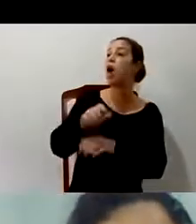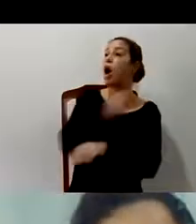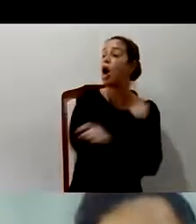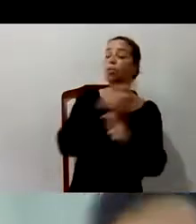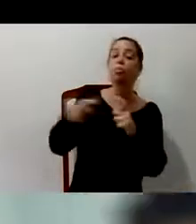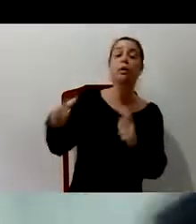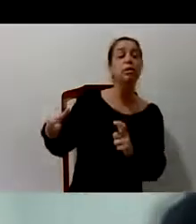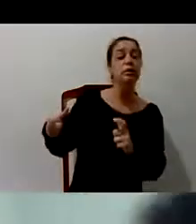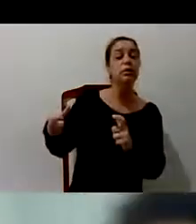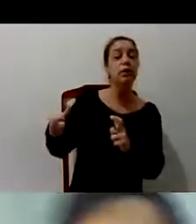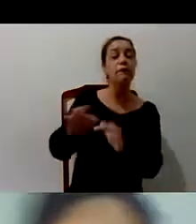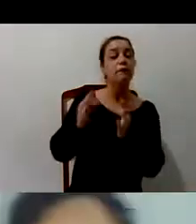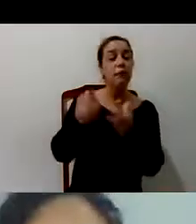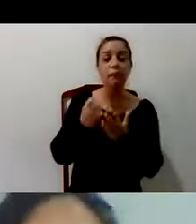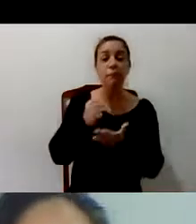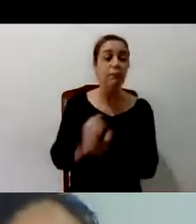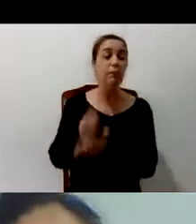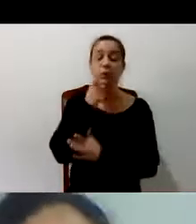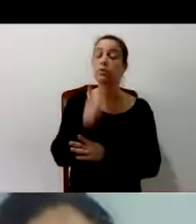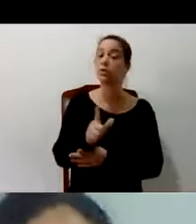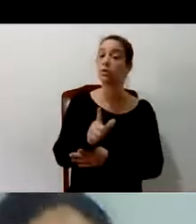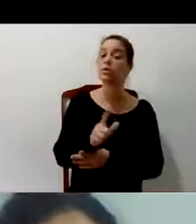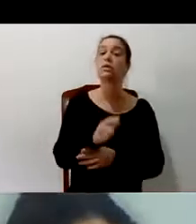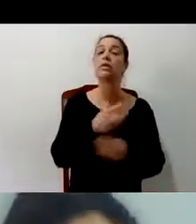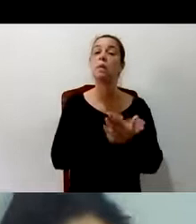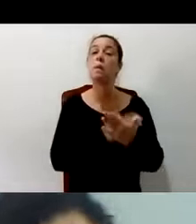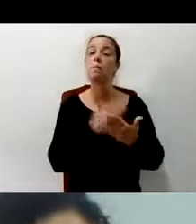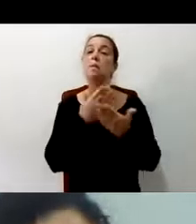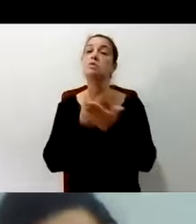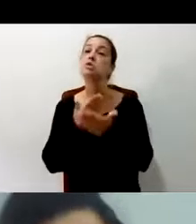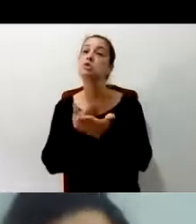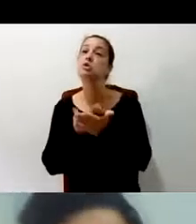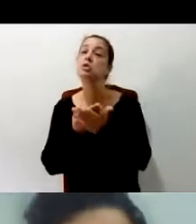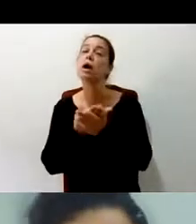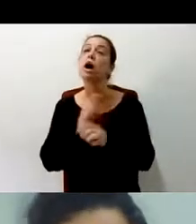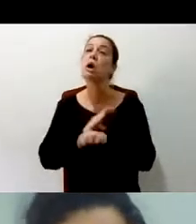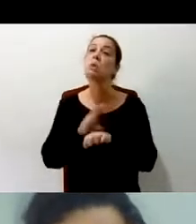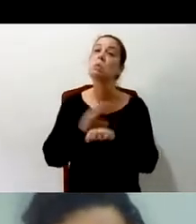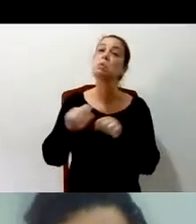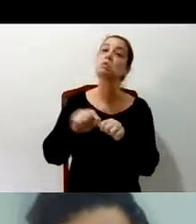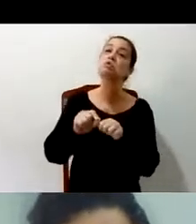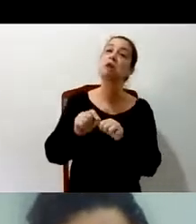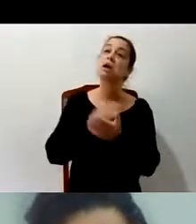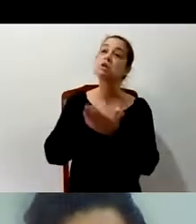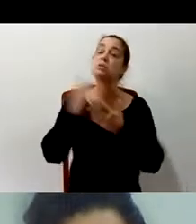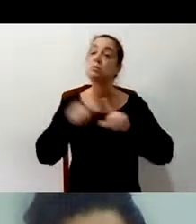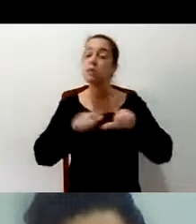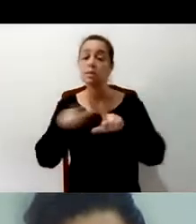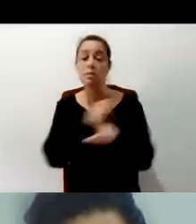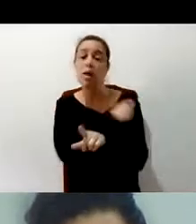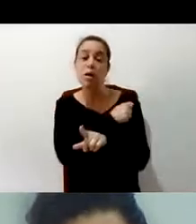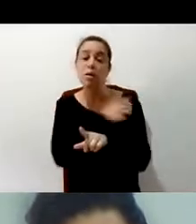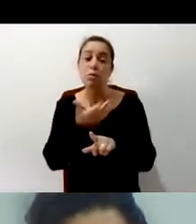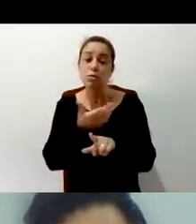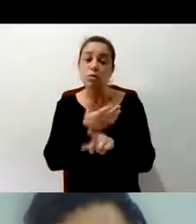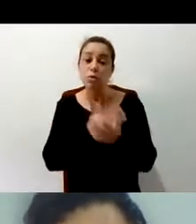meninos, né? Vai fazer um curso, começar a trabalhar, né? E o